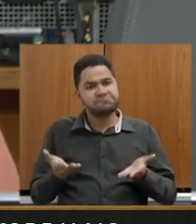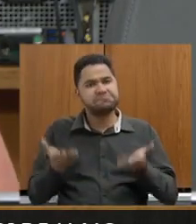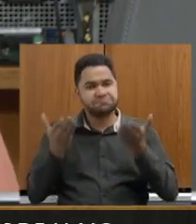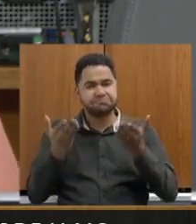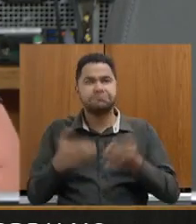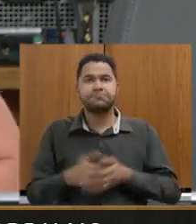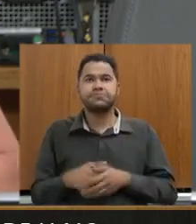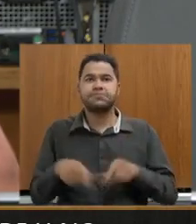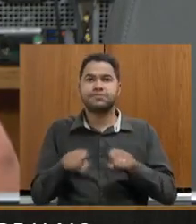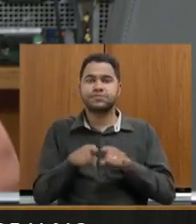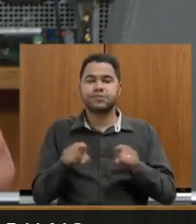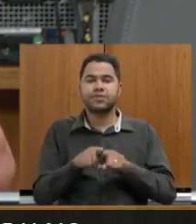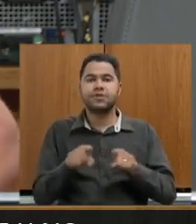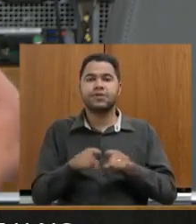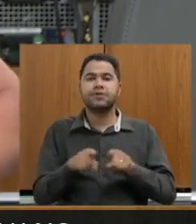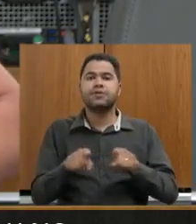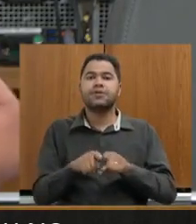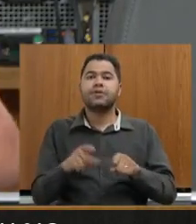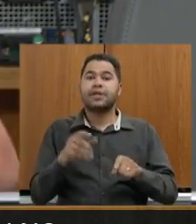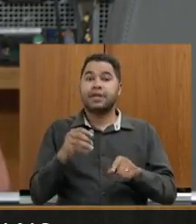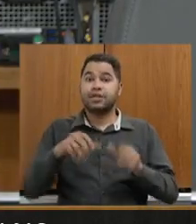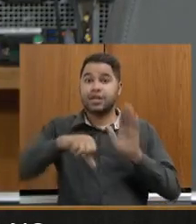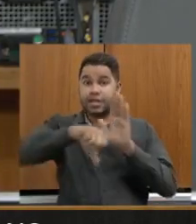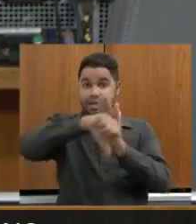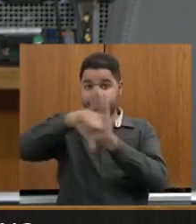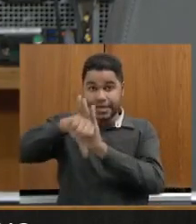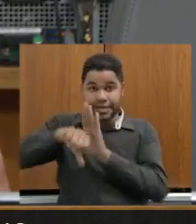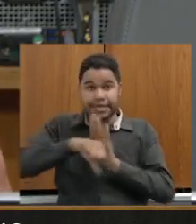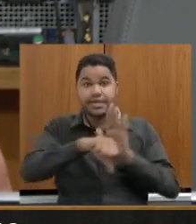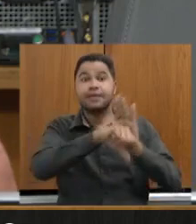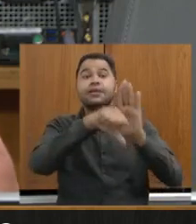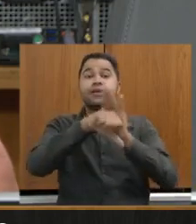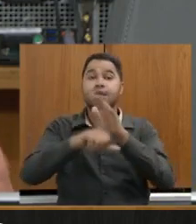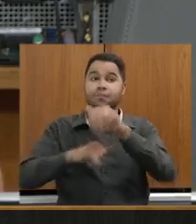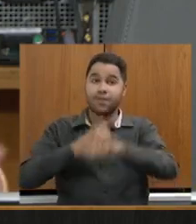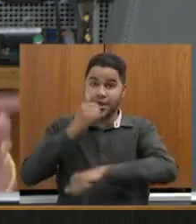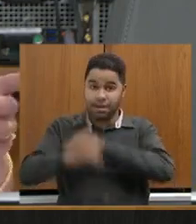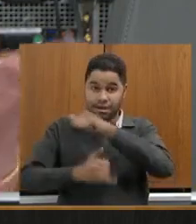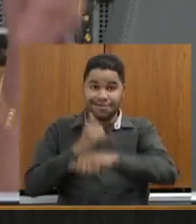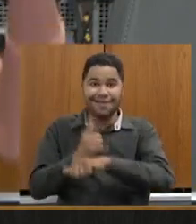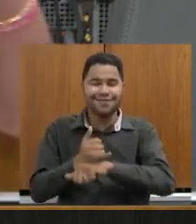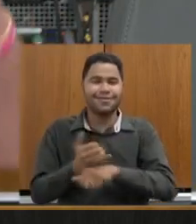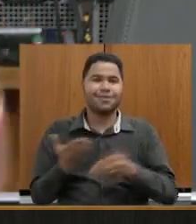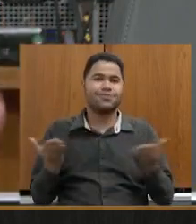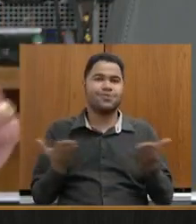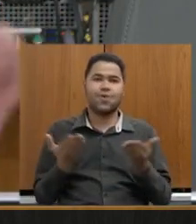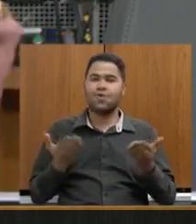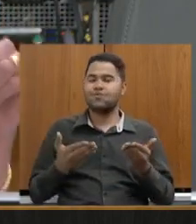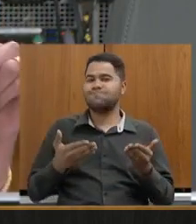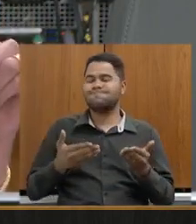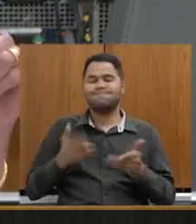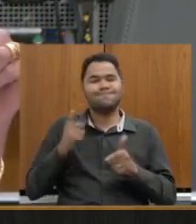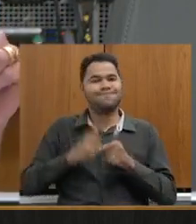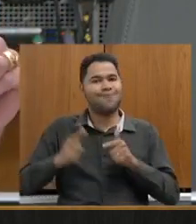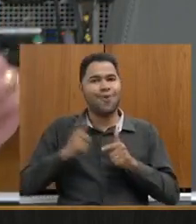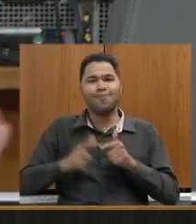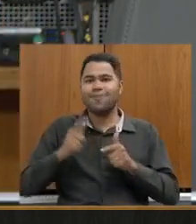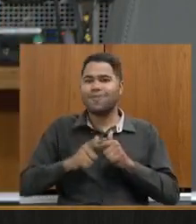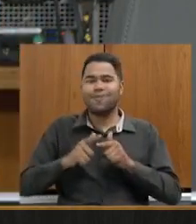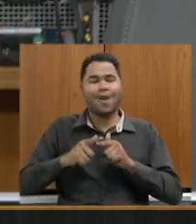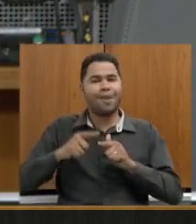também a questão da delegacia de crimes cibernéticos que também fazem um trabalho importante Esse é um dos maiores problemas